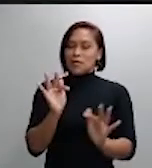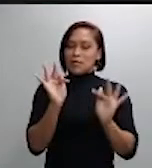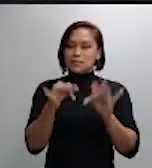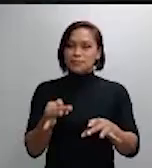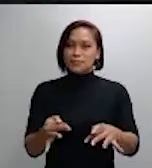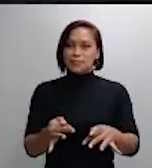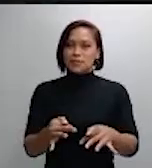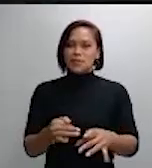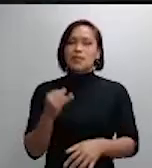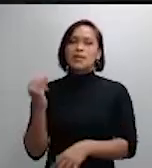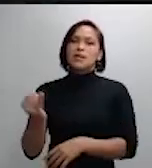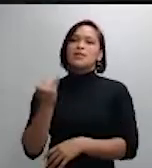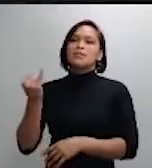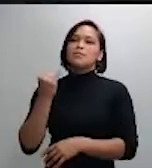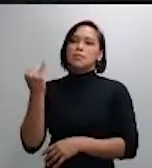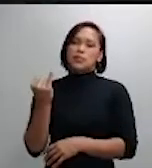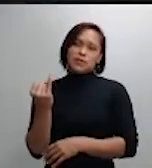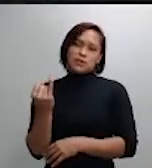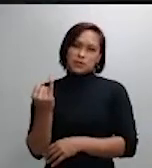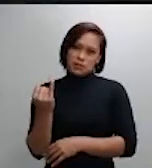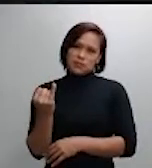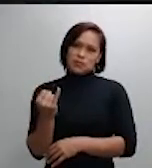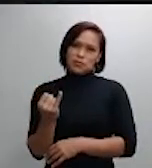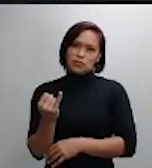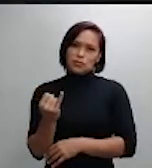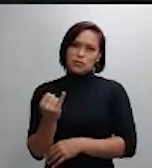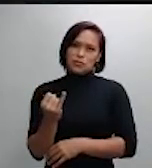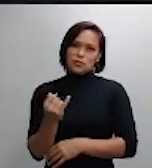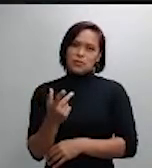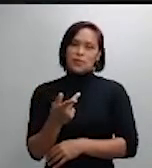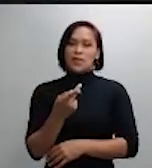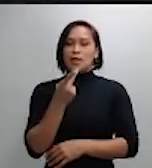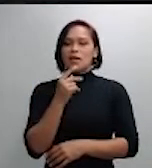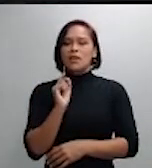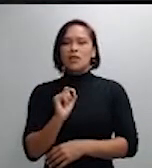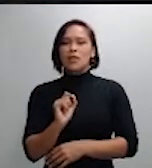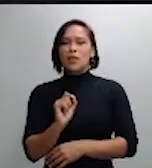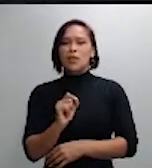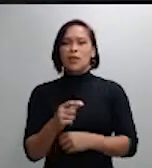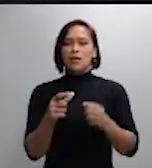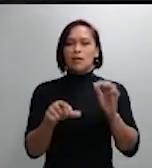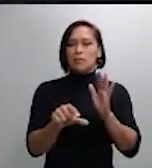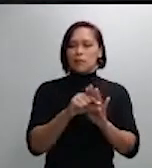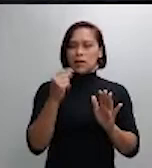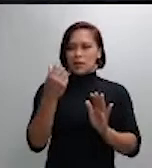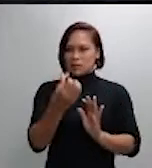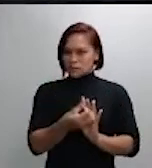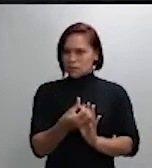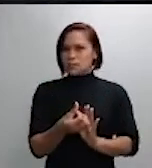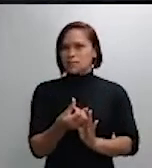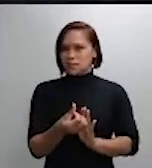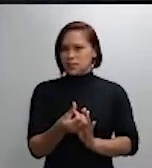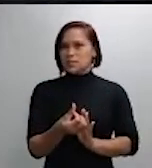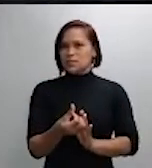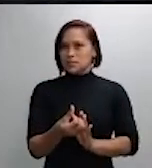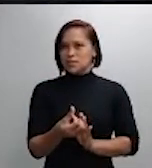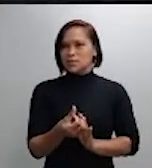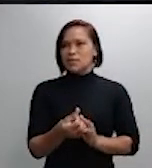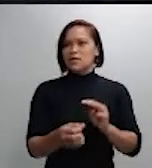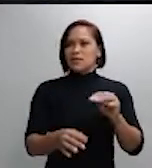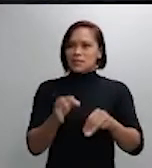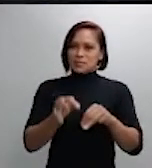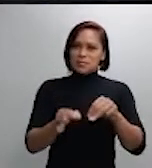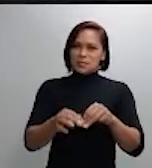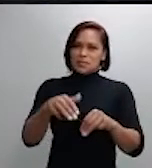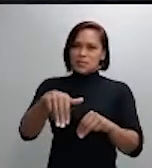um importante dispositivo, que é justamente o parágrafo 6º, Excelentíssima Maria Tereza. O que